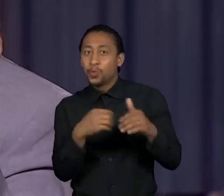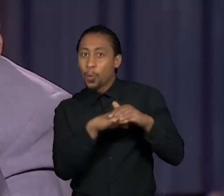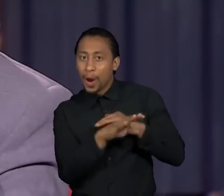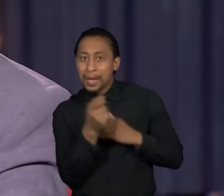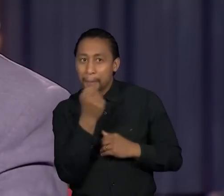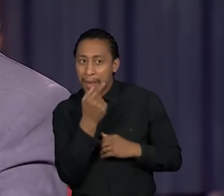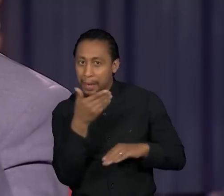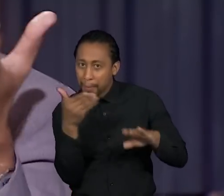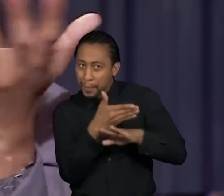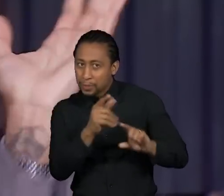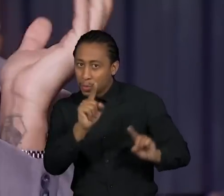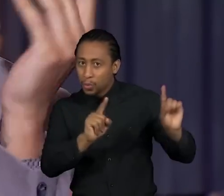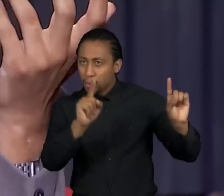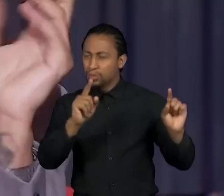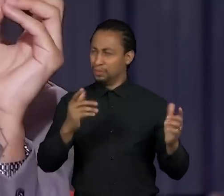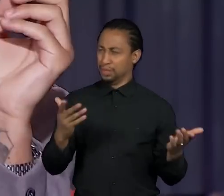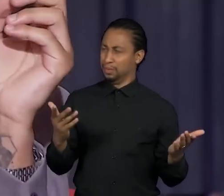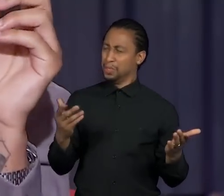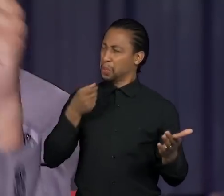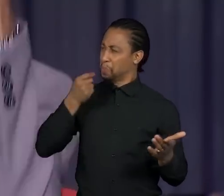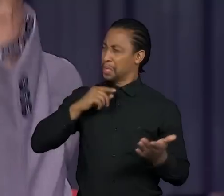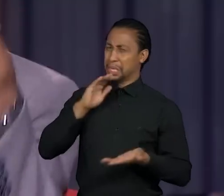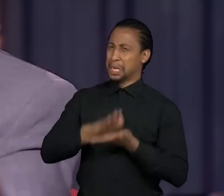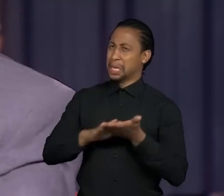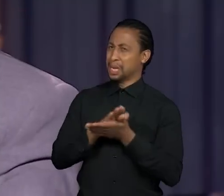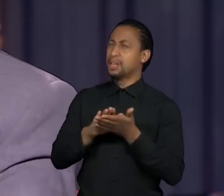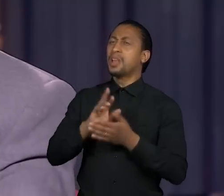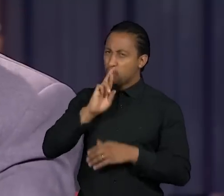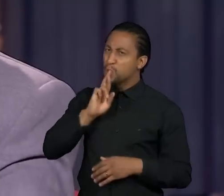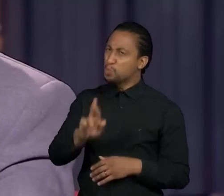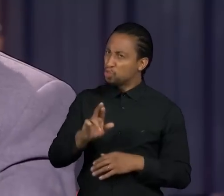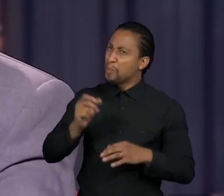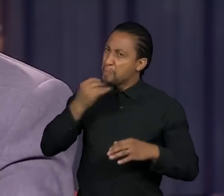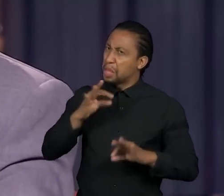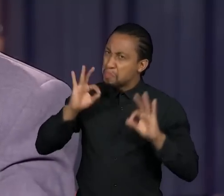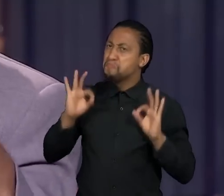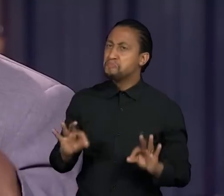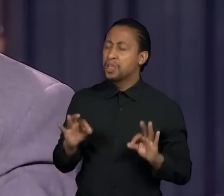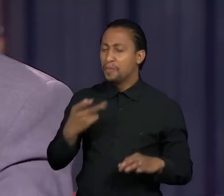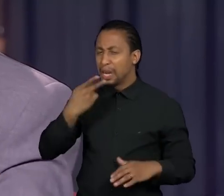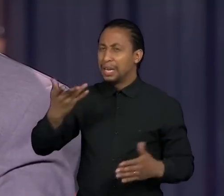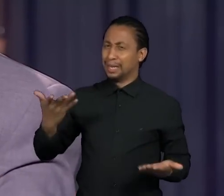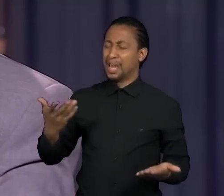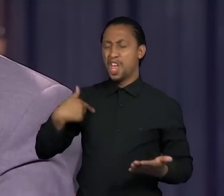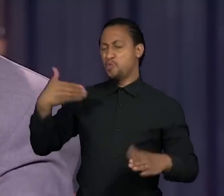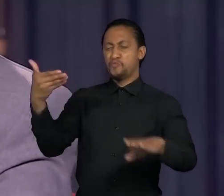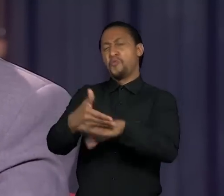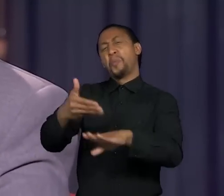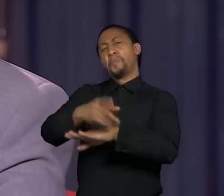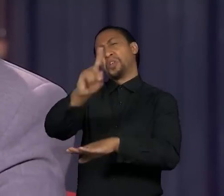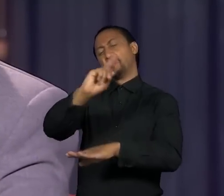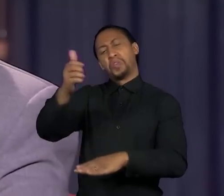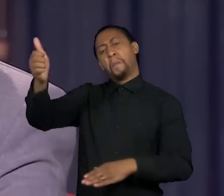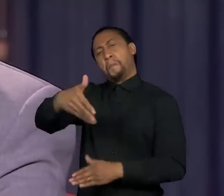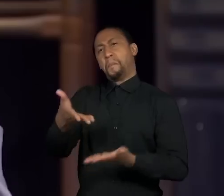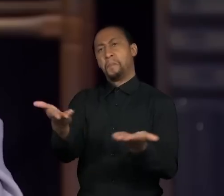para o concurso. É. Aí eu pensei, caramba, eu nem fiz piada. Aí eu respondi com uma piada, realmente. Eu falei, pô, quem disse que eu vou me inscrever nessa